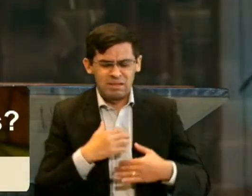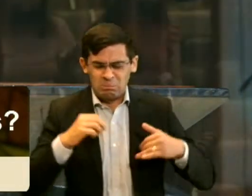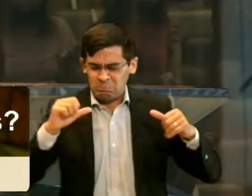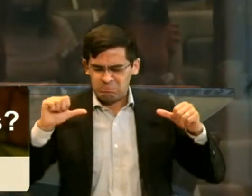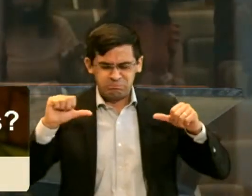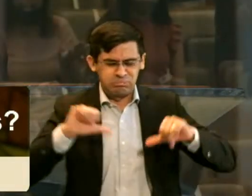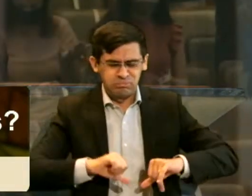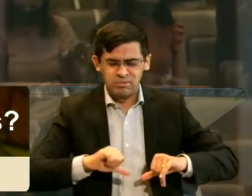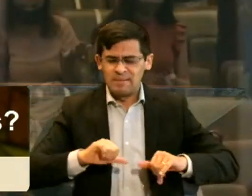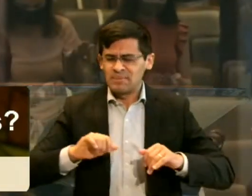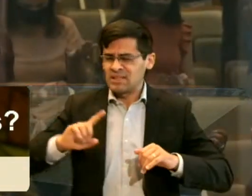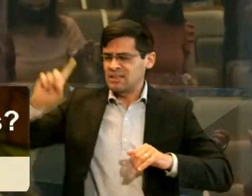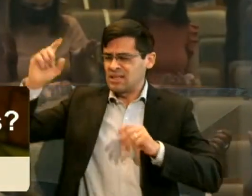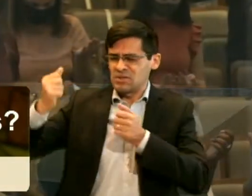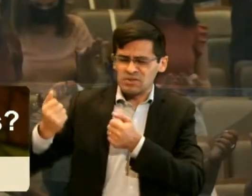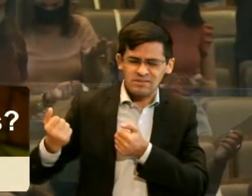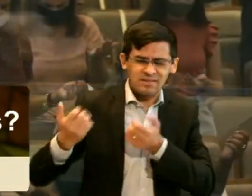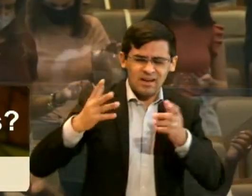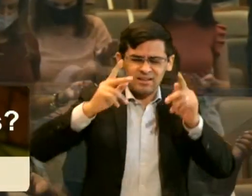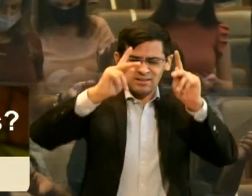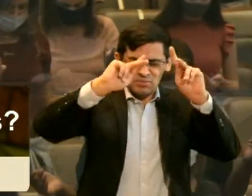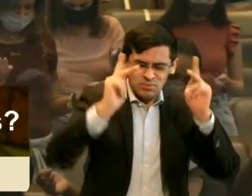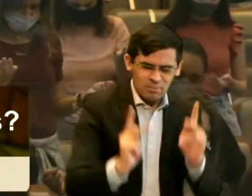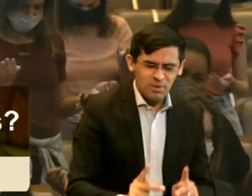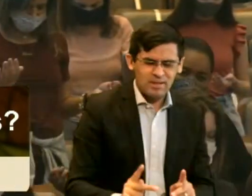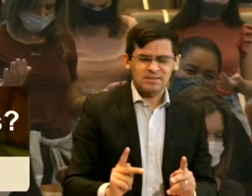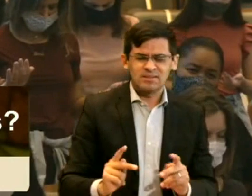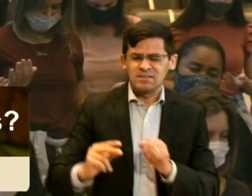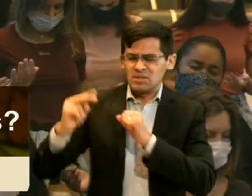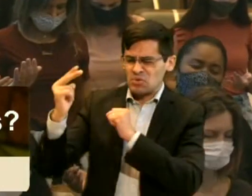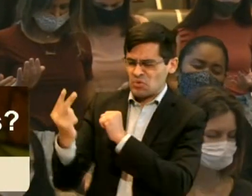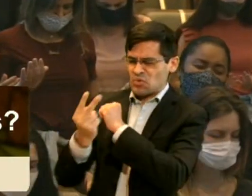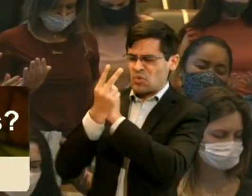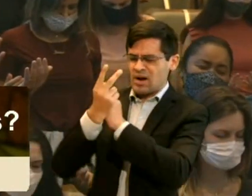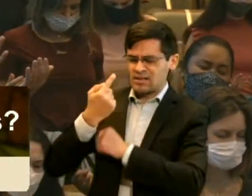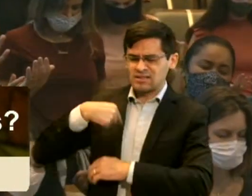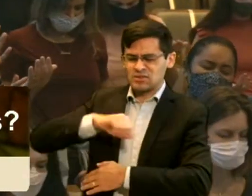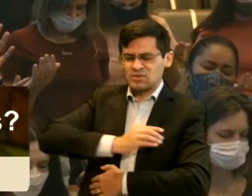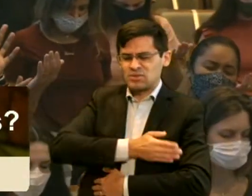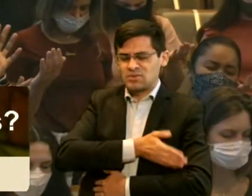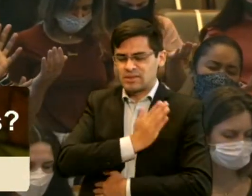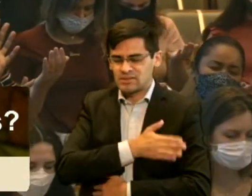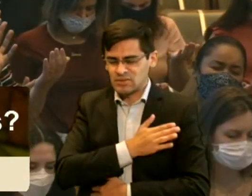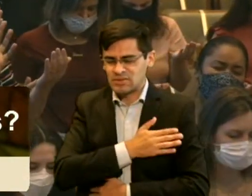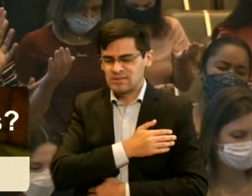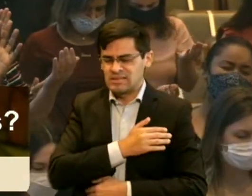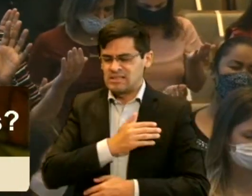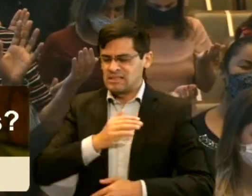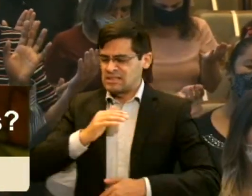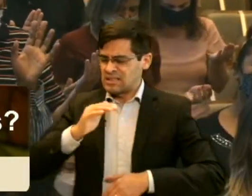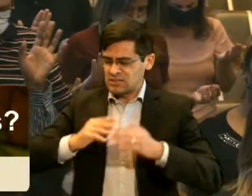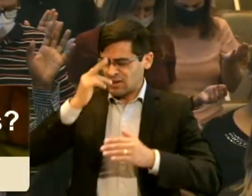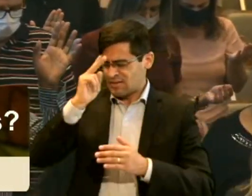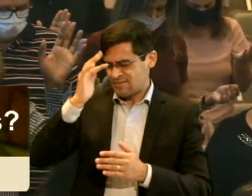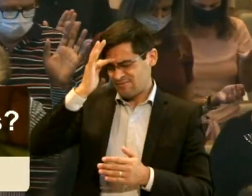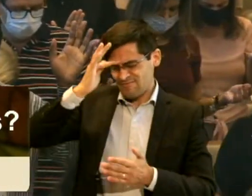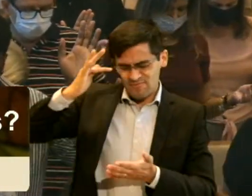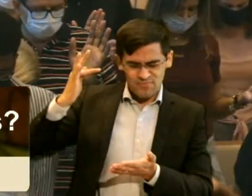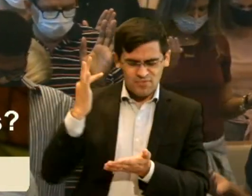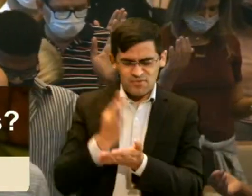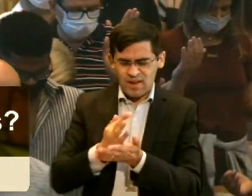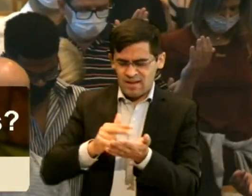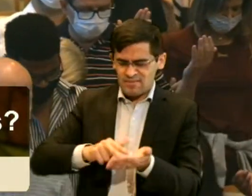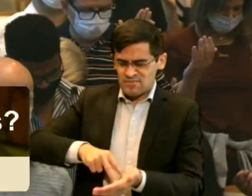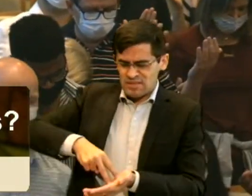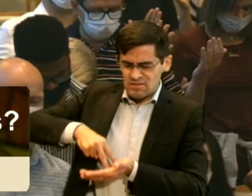paz que excede o entendimento guarde os nossos corações. Que a fé que nos faz levantar no dia seguinte, caminhar mais uma milha,